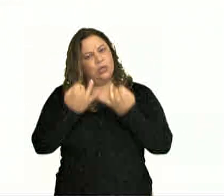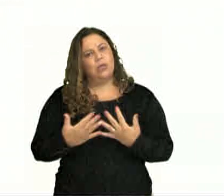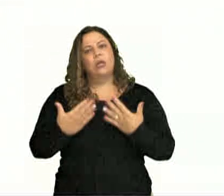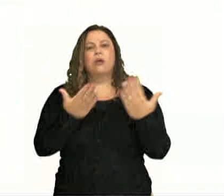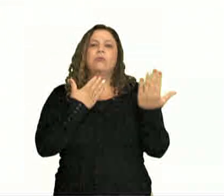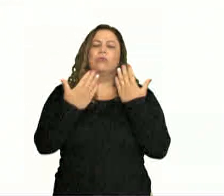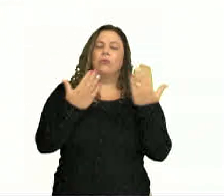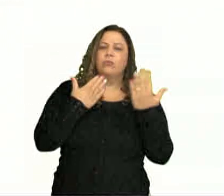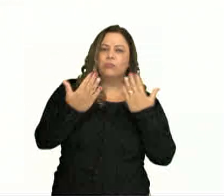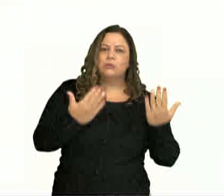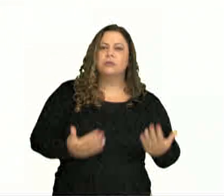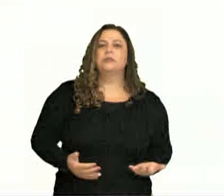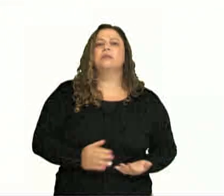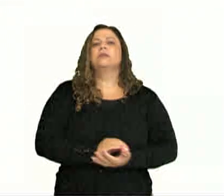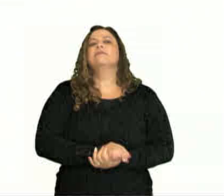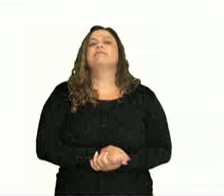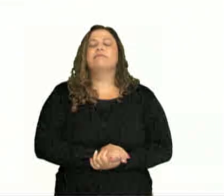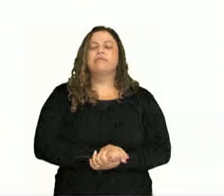sobre